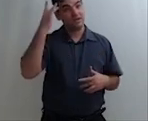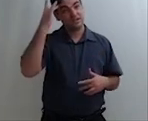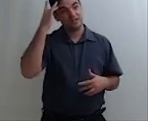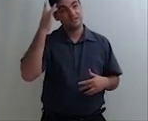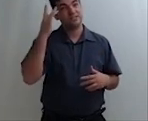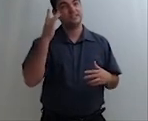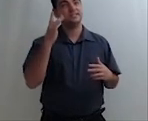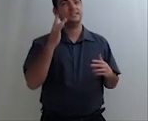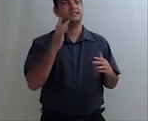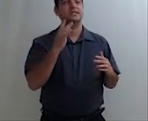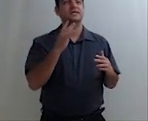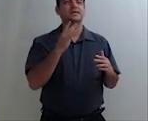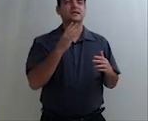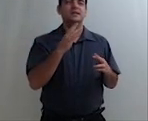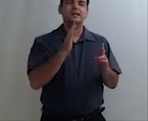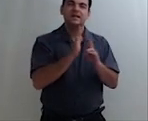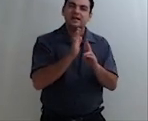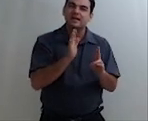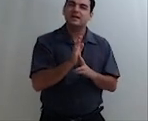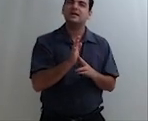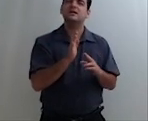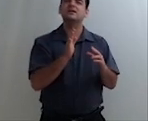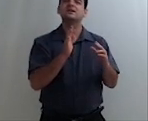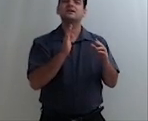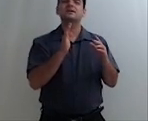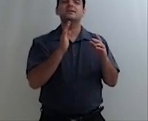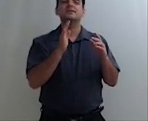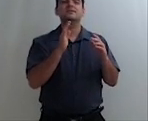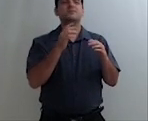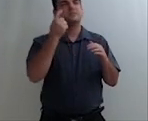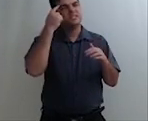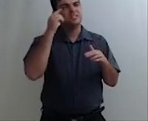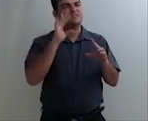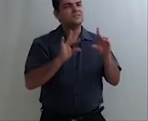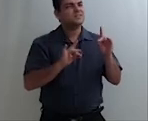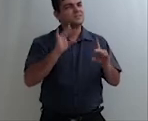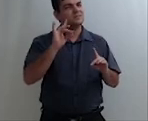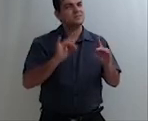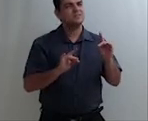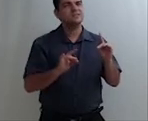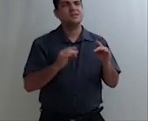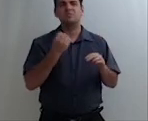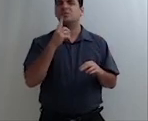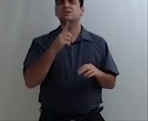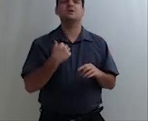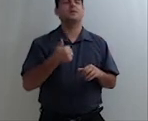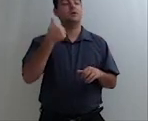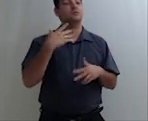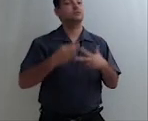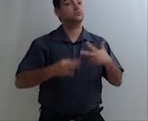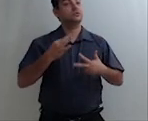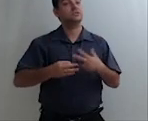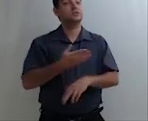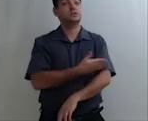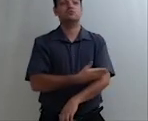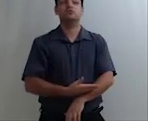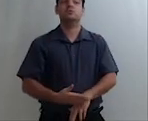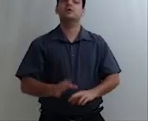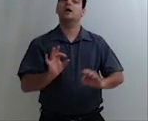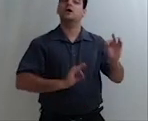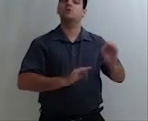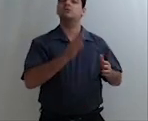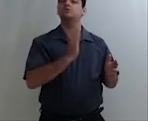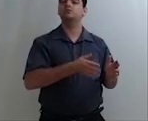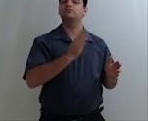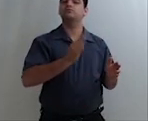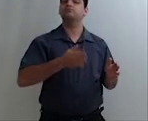ações ou essas essas flexibilizações a jurisprudência vai cuidar de assentar né Na medida do que forem